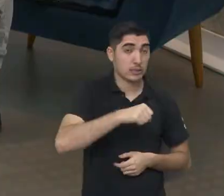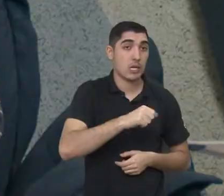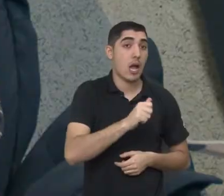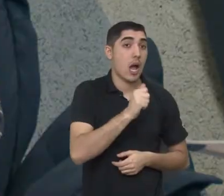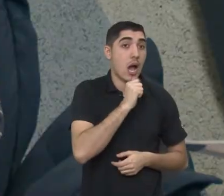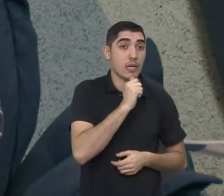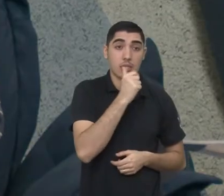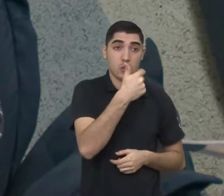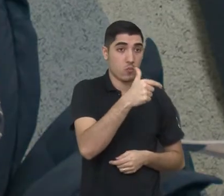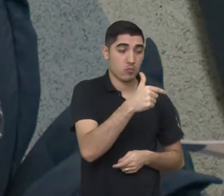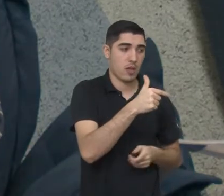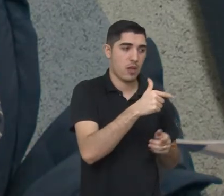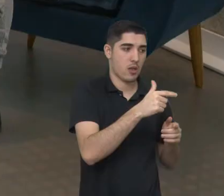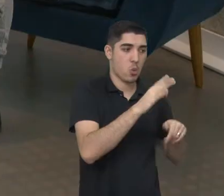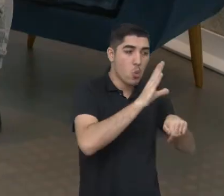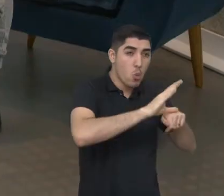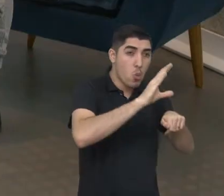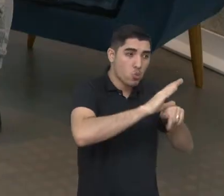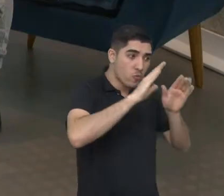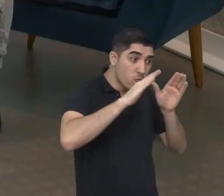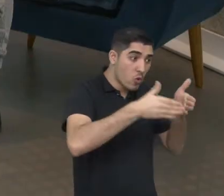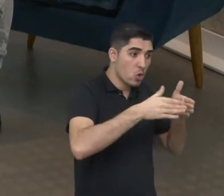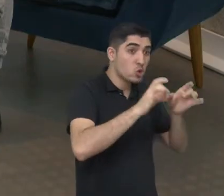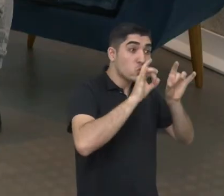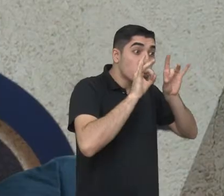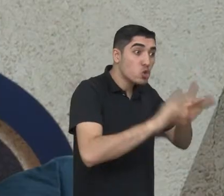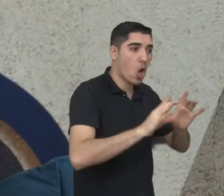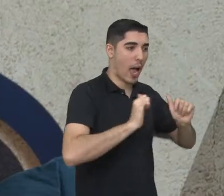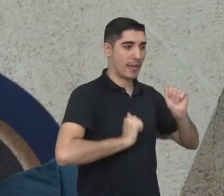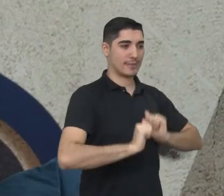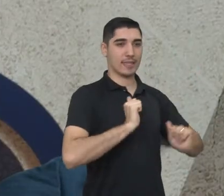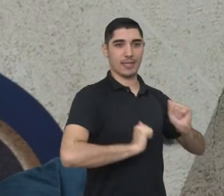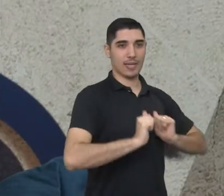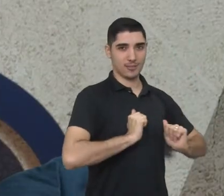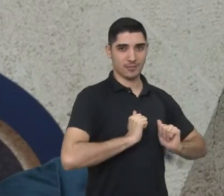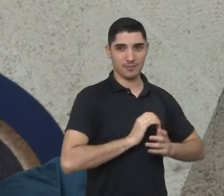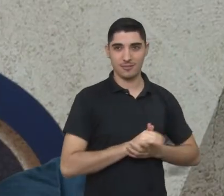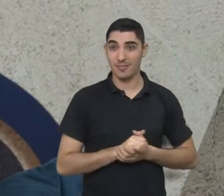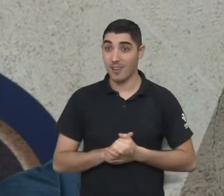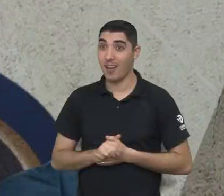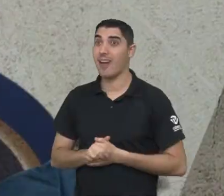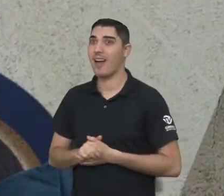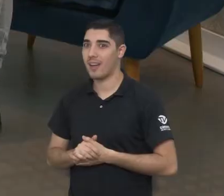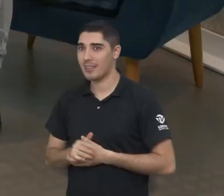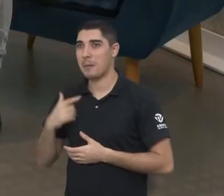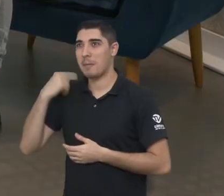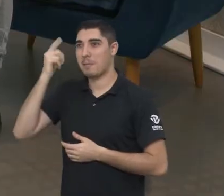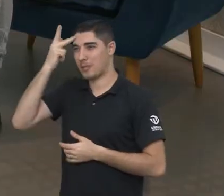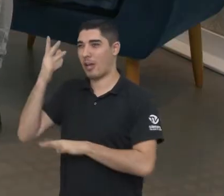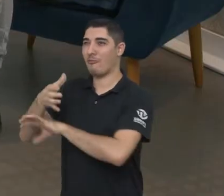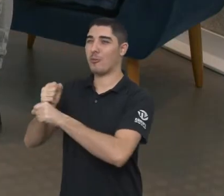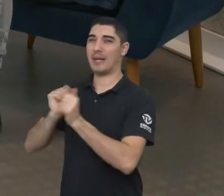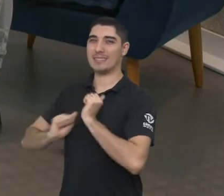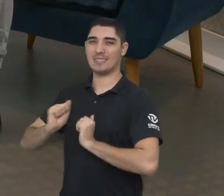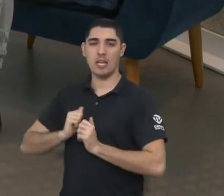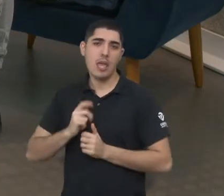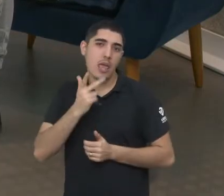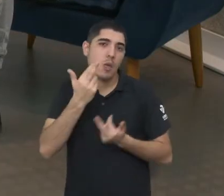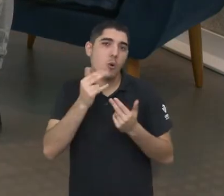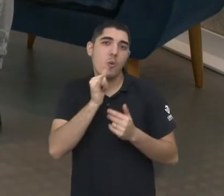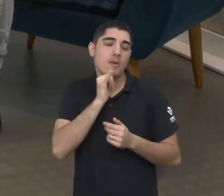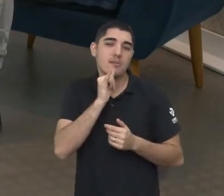não existe por enquanto a especialização exatamente em ansiedade. Que bom, né? Formado em ansiedade. Na verdade, a ansiedade seria